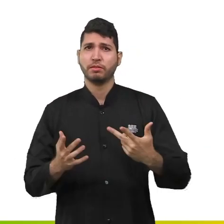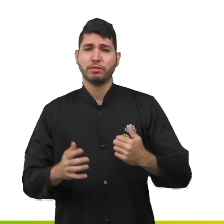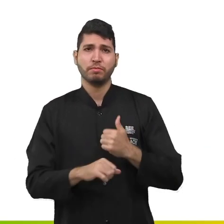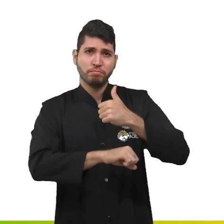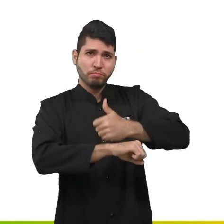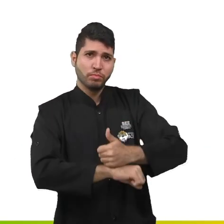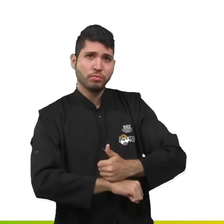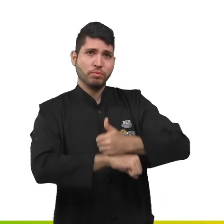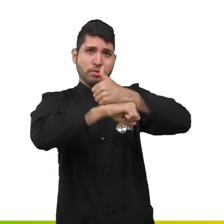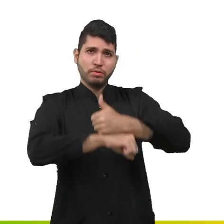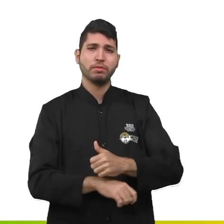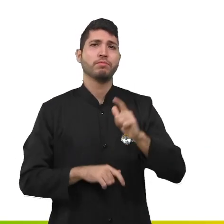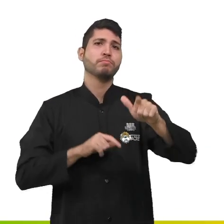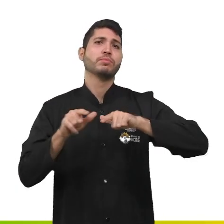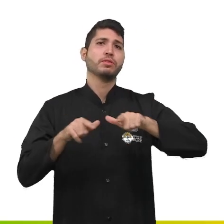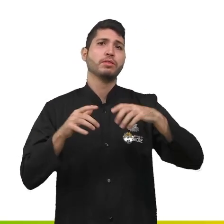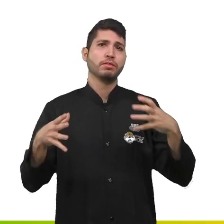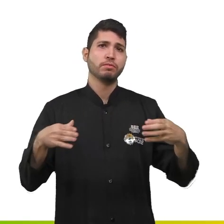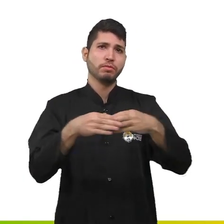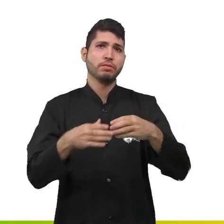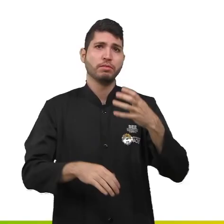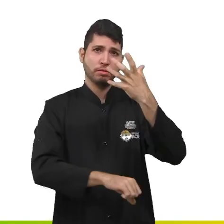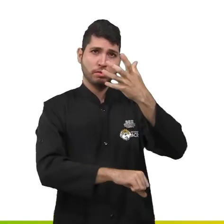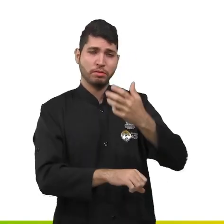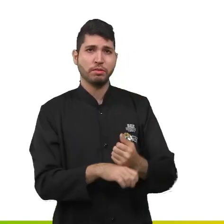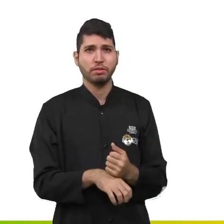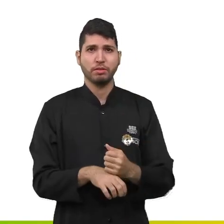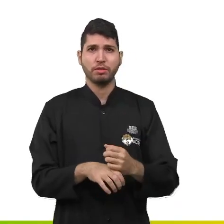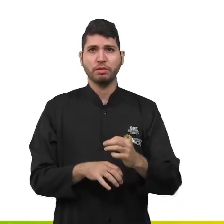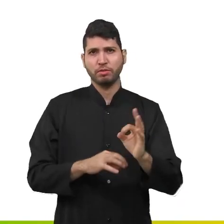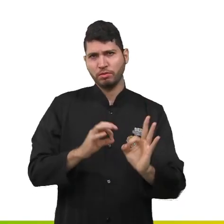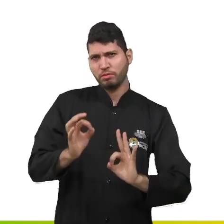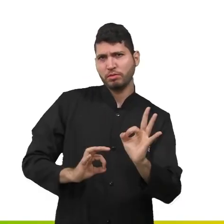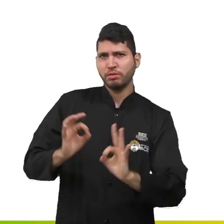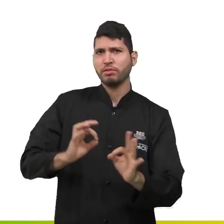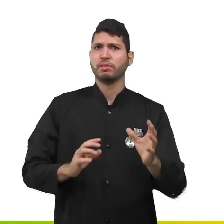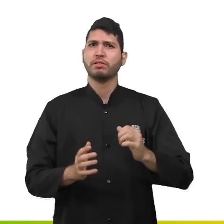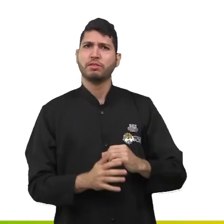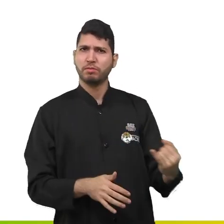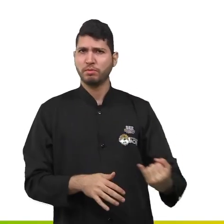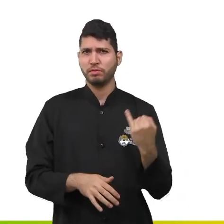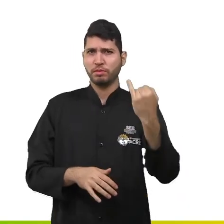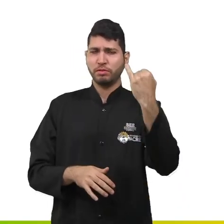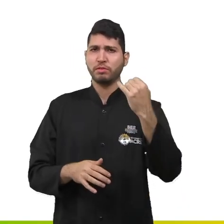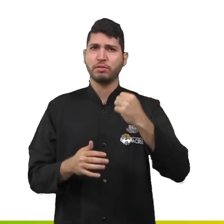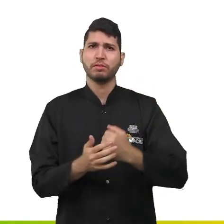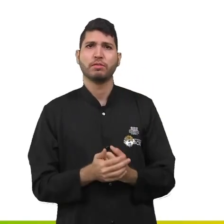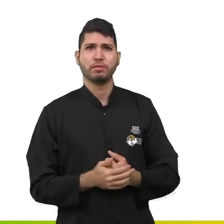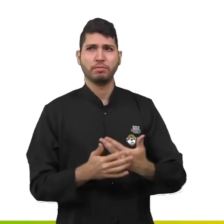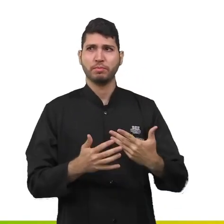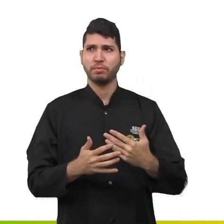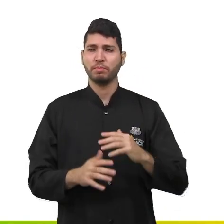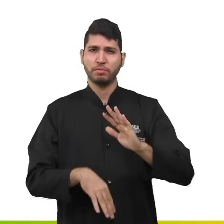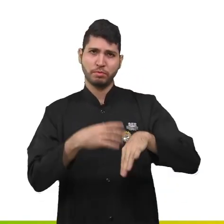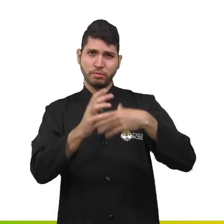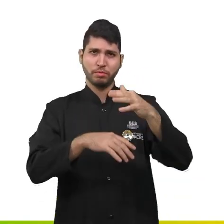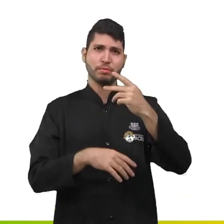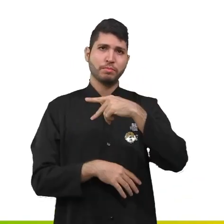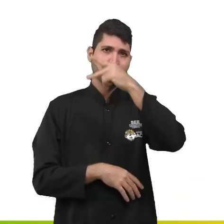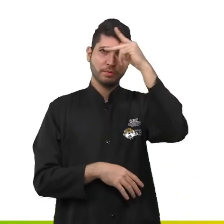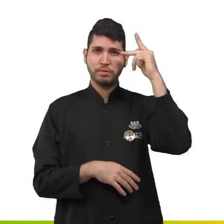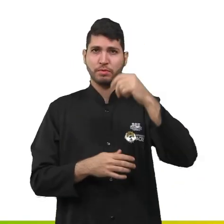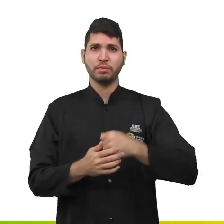liderança, trabalho em equipe e disciplina, essenciais para o crescimento corporal, para o crescimento pessoal, desculpa. Então aqui,